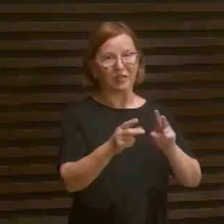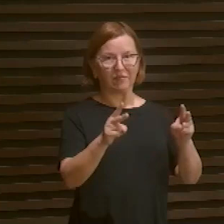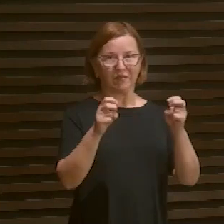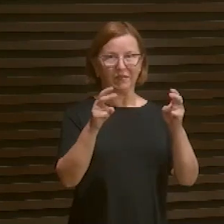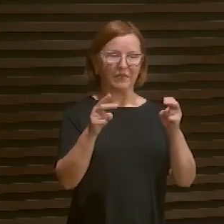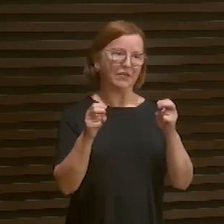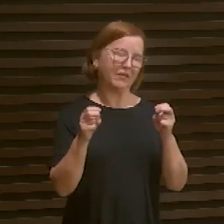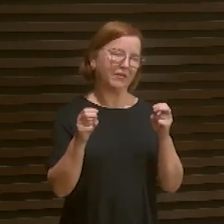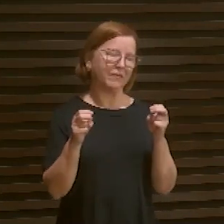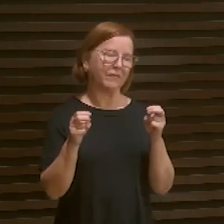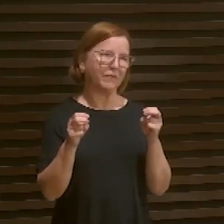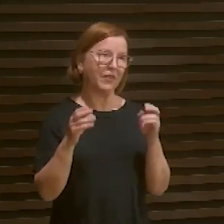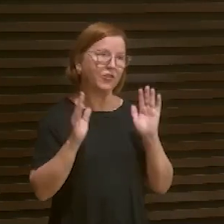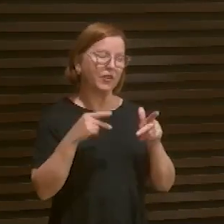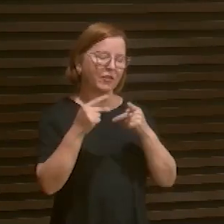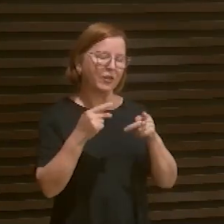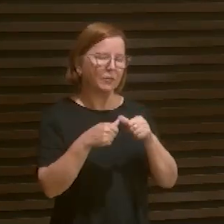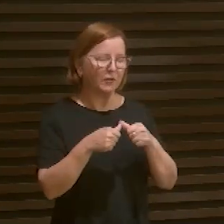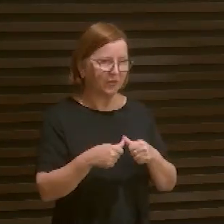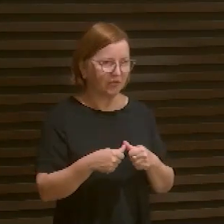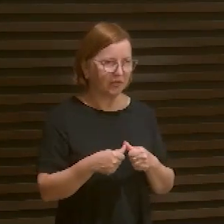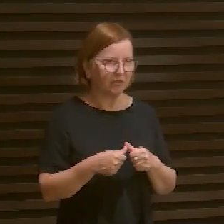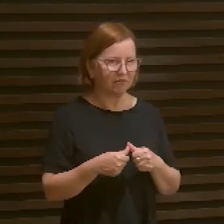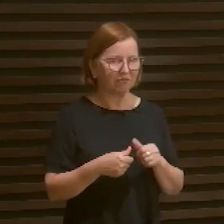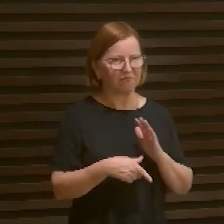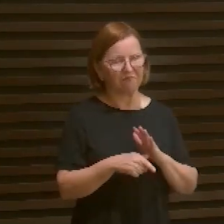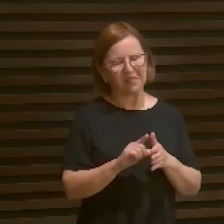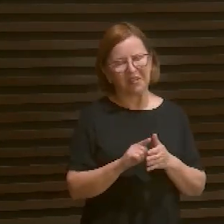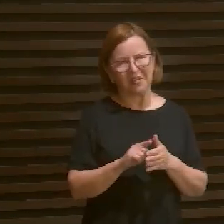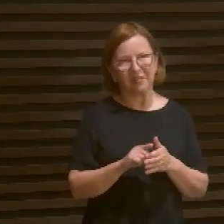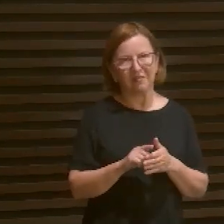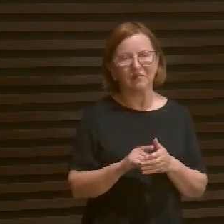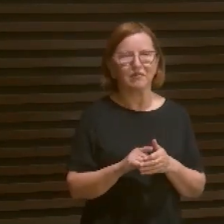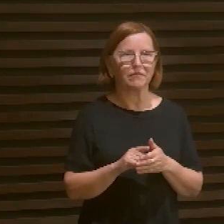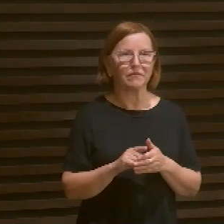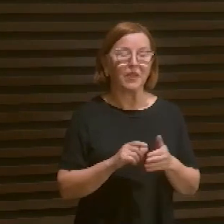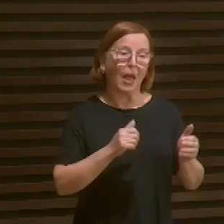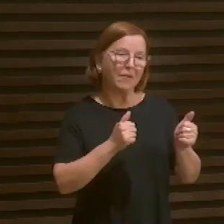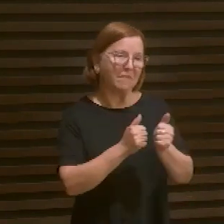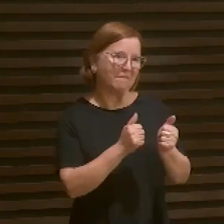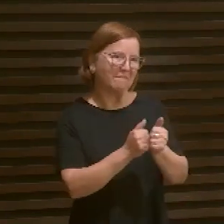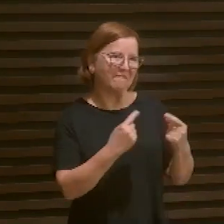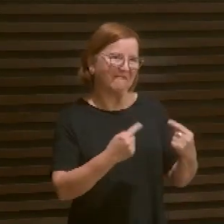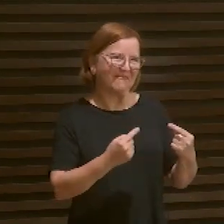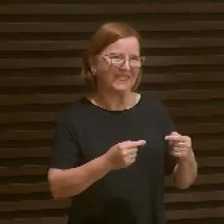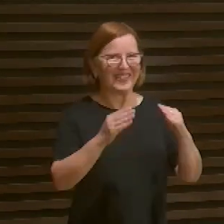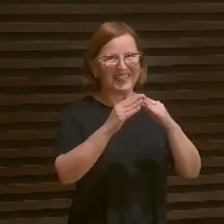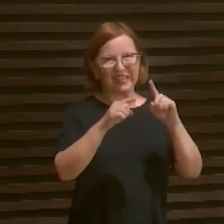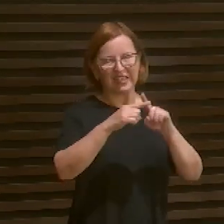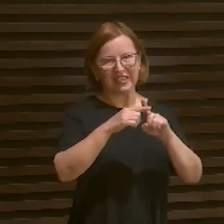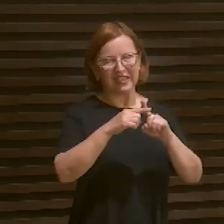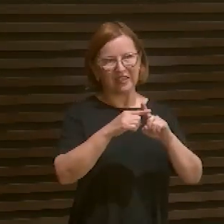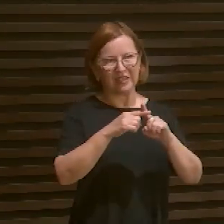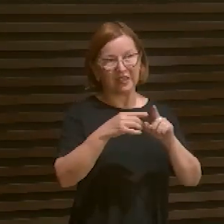isso anteriormente, entre Cláudio e Nero, a perseguição da igreja, cerca de 40